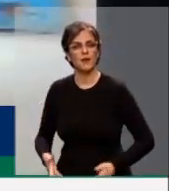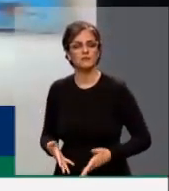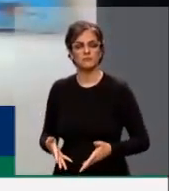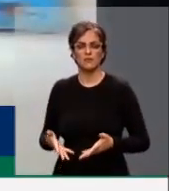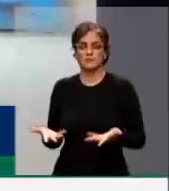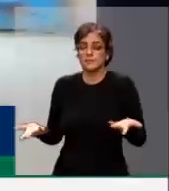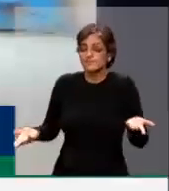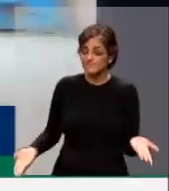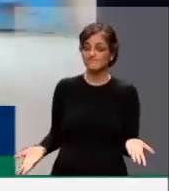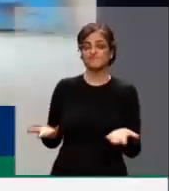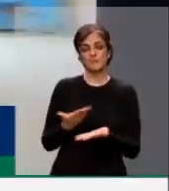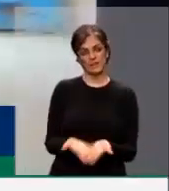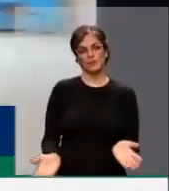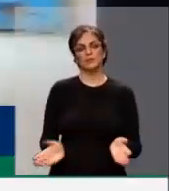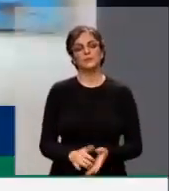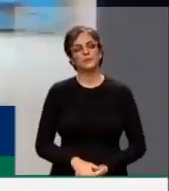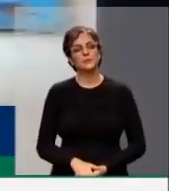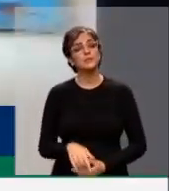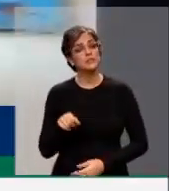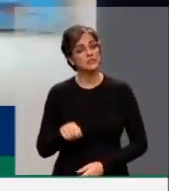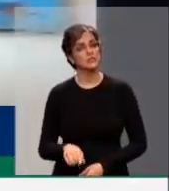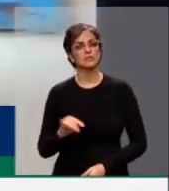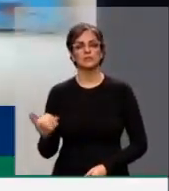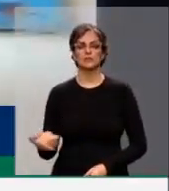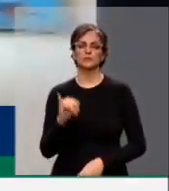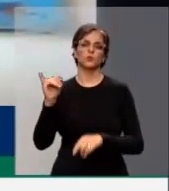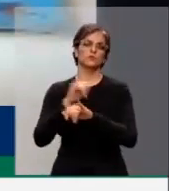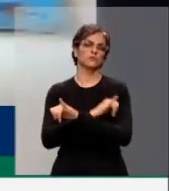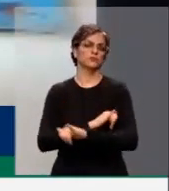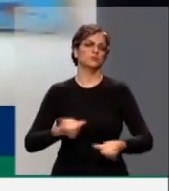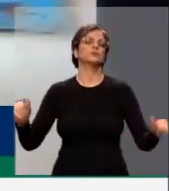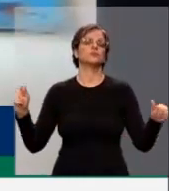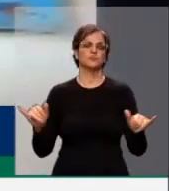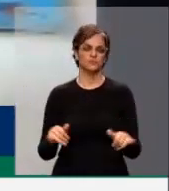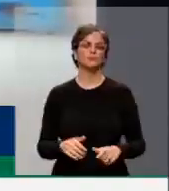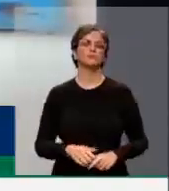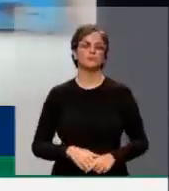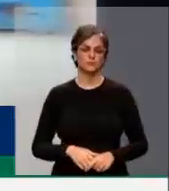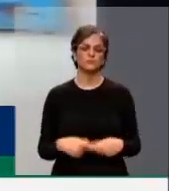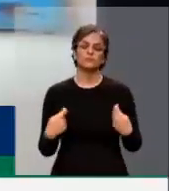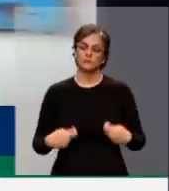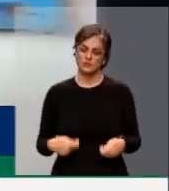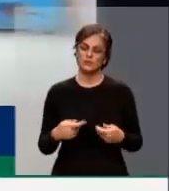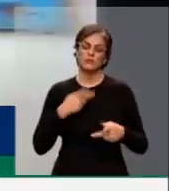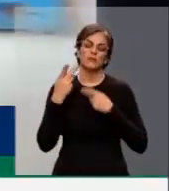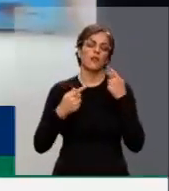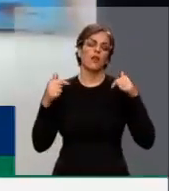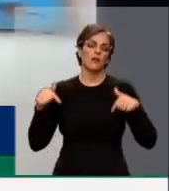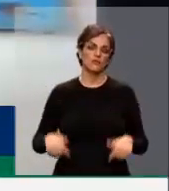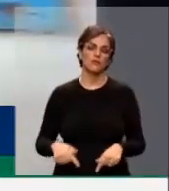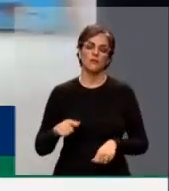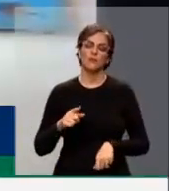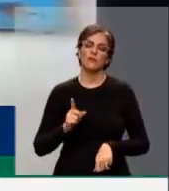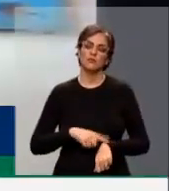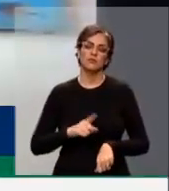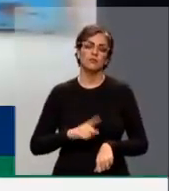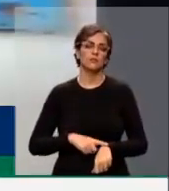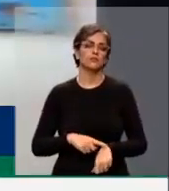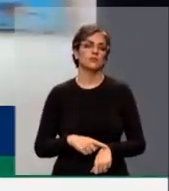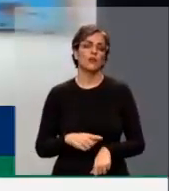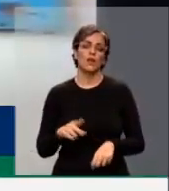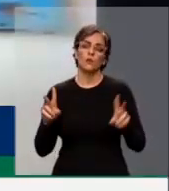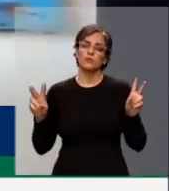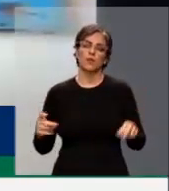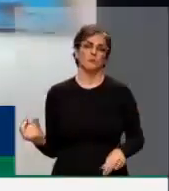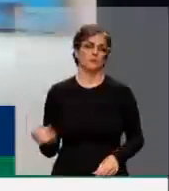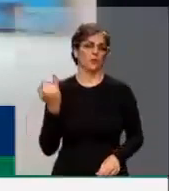é um dado que a gente precisa estar reforçando aí e trazer aqui uma questão que nos é muito cara, que é a Política